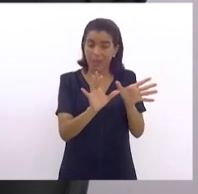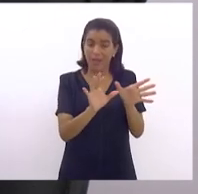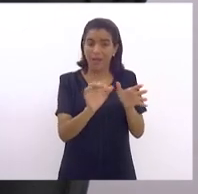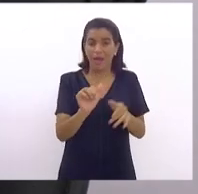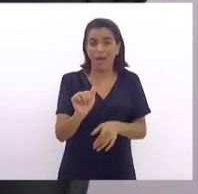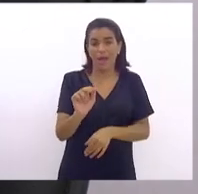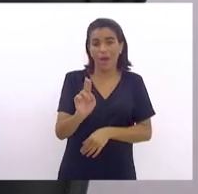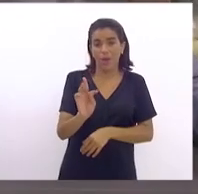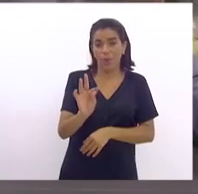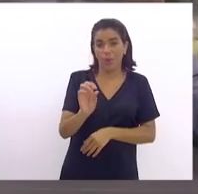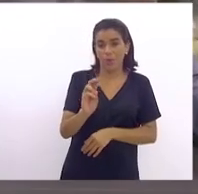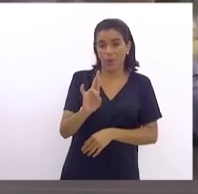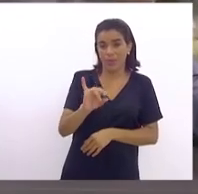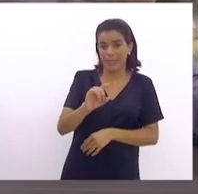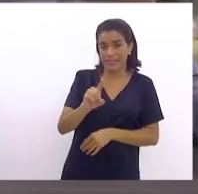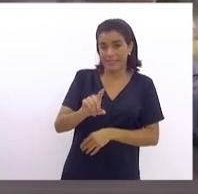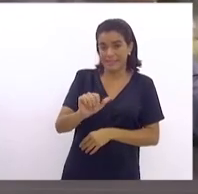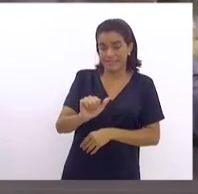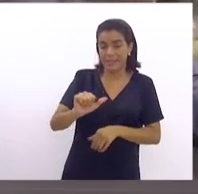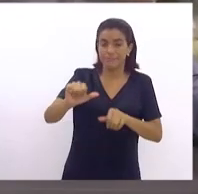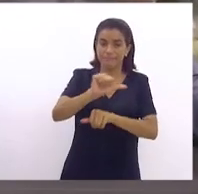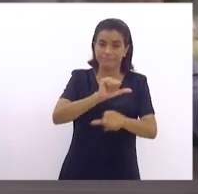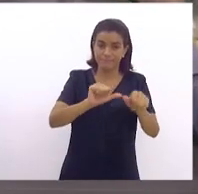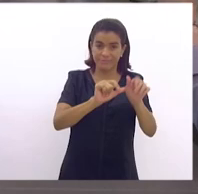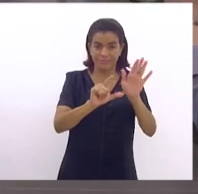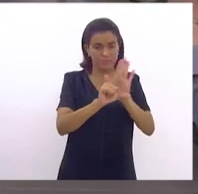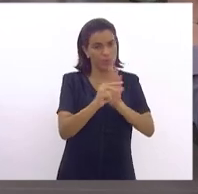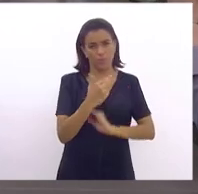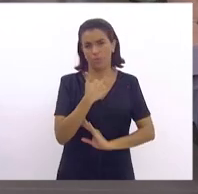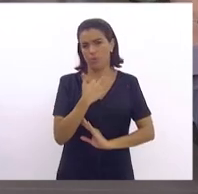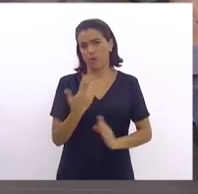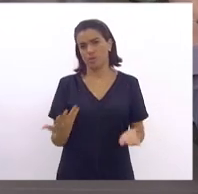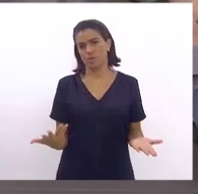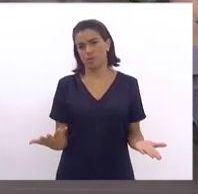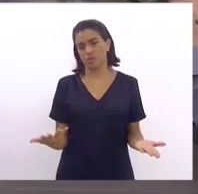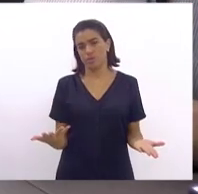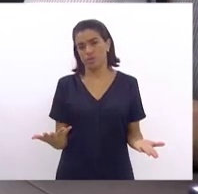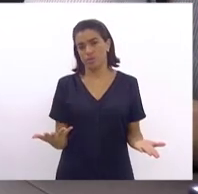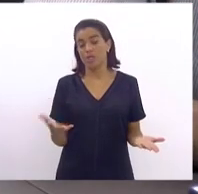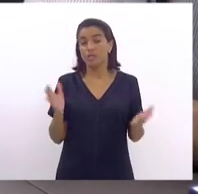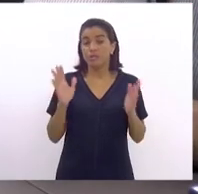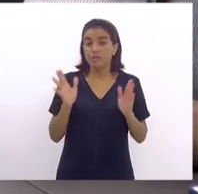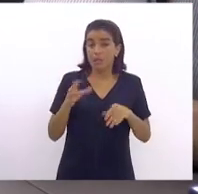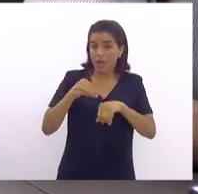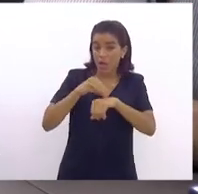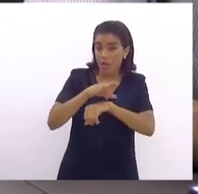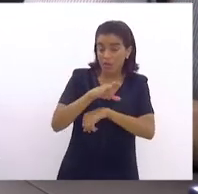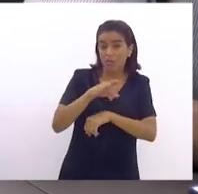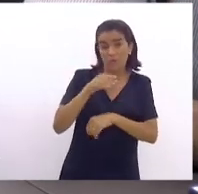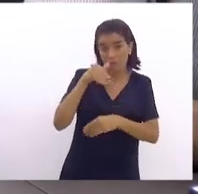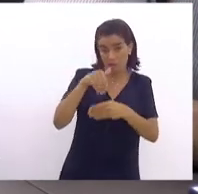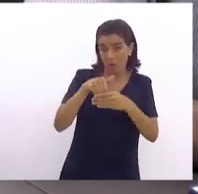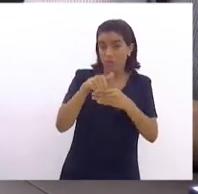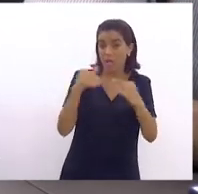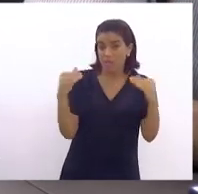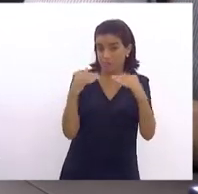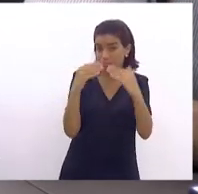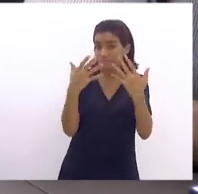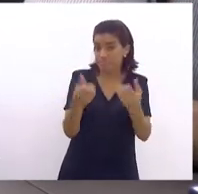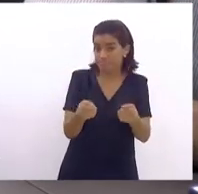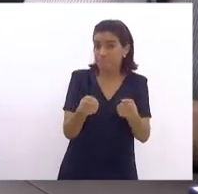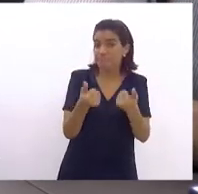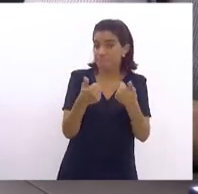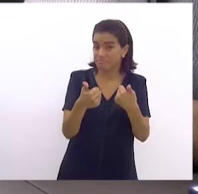Autoriza a alterar a lei. Enfim. Isso não pode. Veja bem, eu quero já dizer que eu vou votar favorável aos pareceres, porque